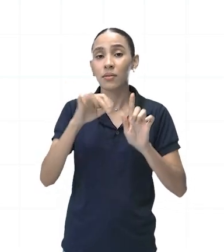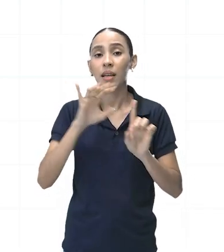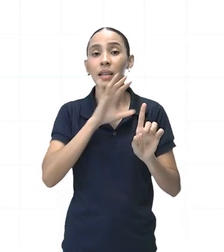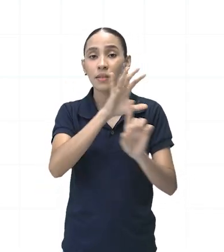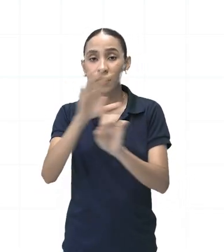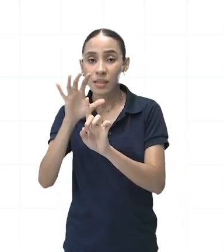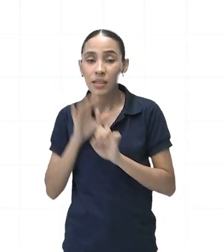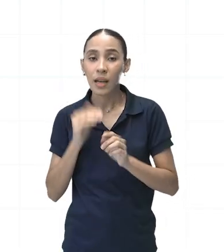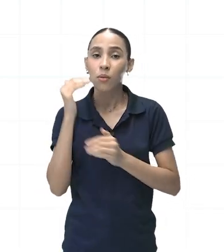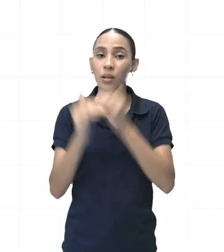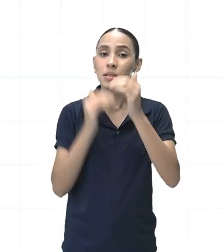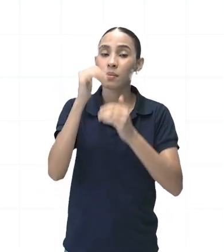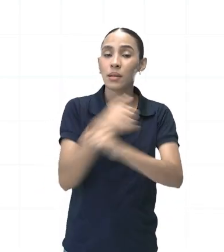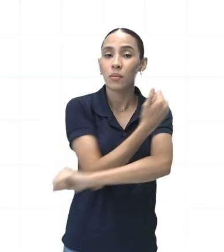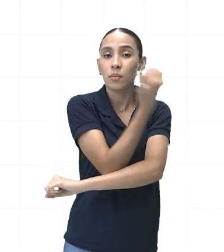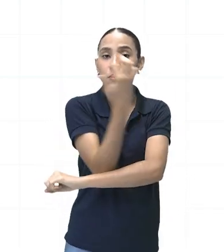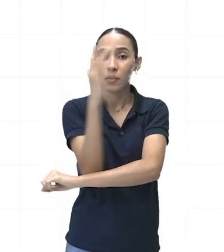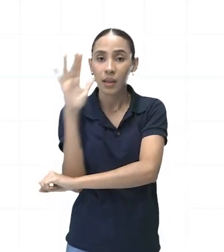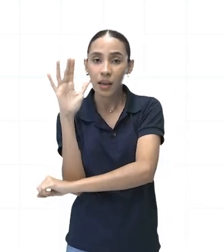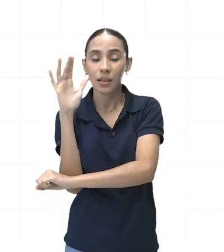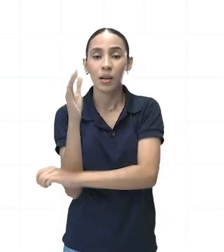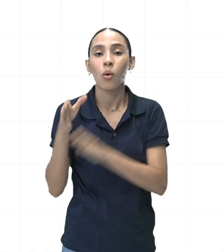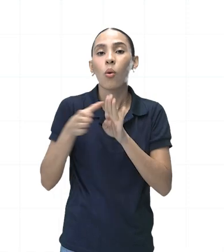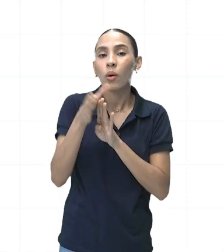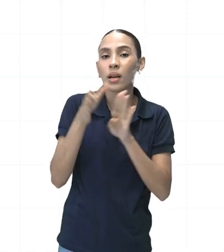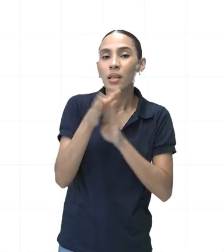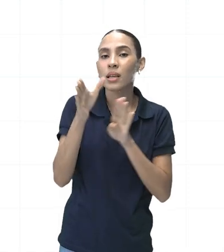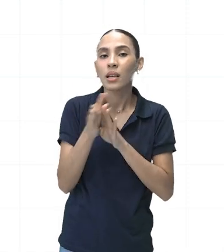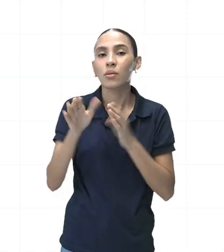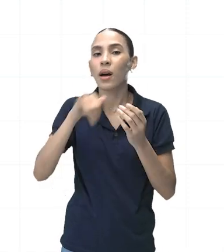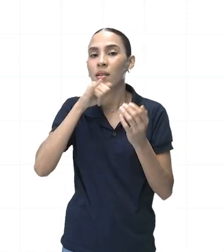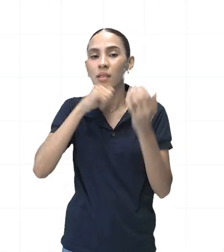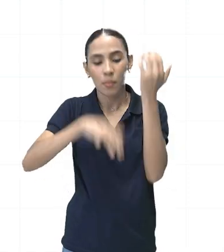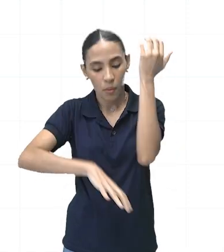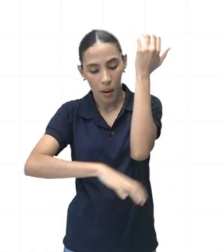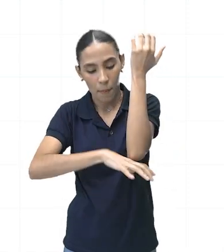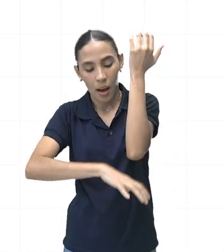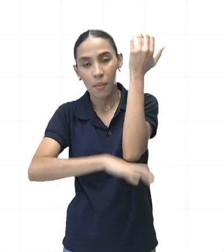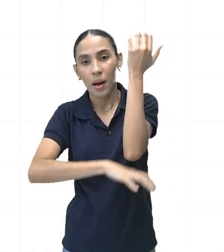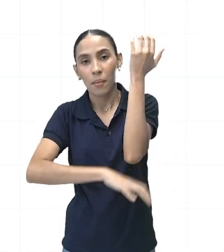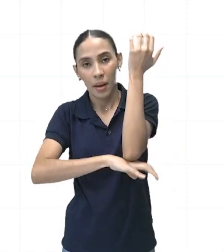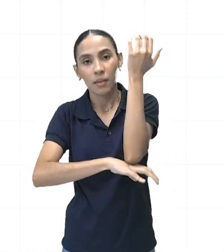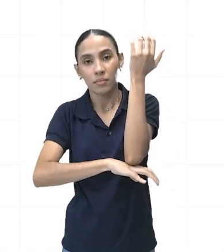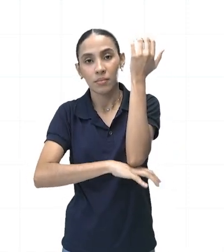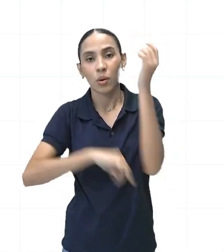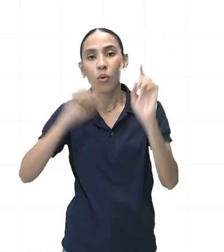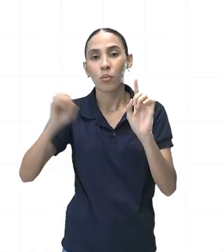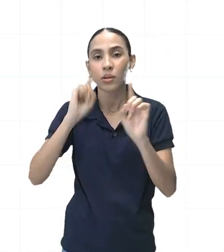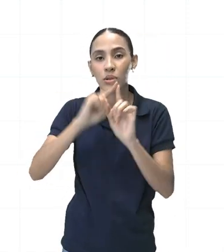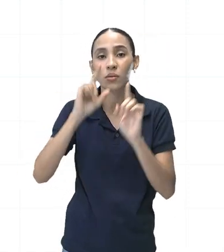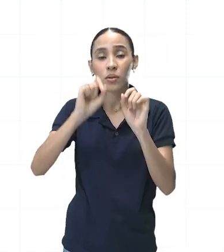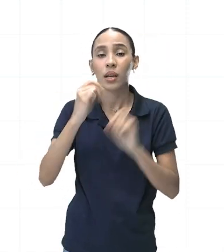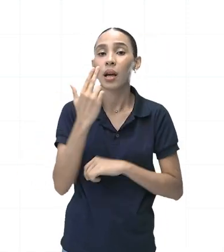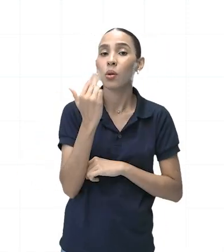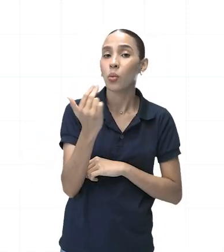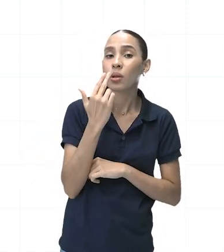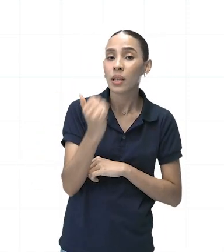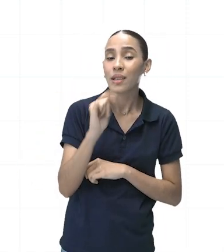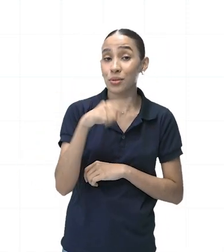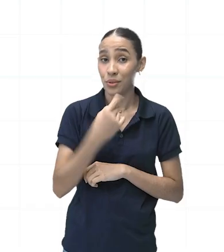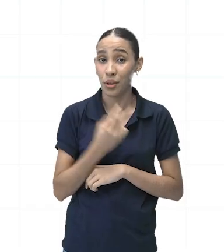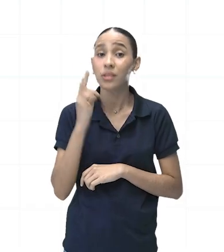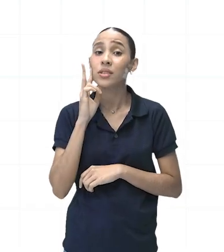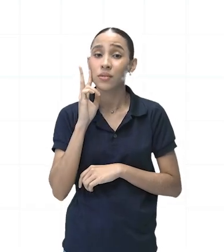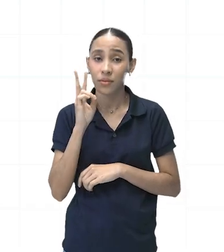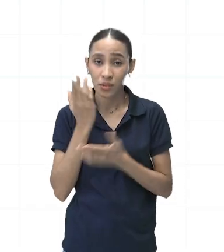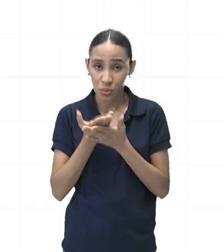o crescimento das plantas, orientando as suas raízes para baixo em busca dos nutrientes que a gente já